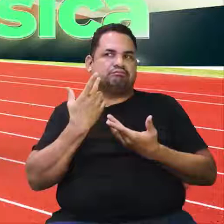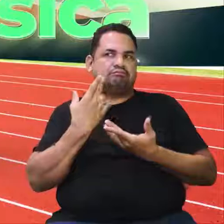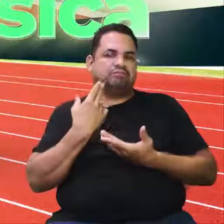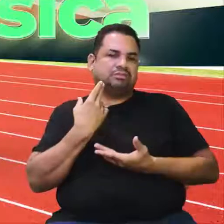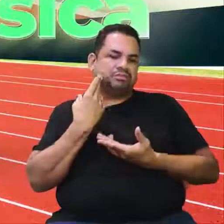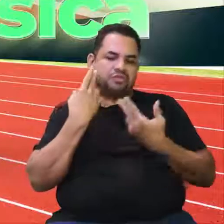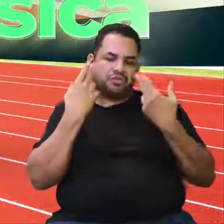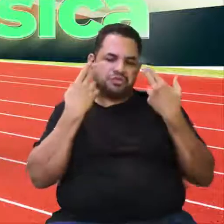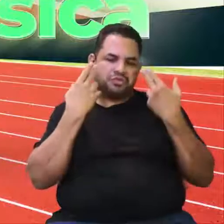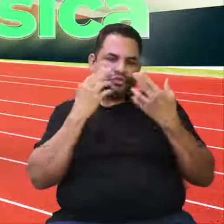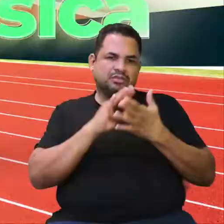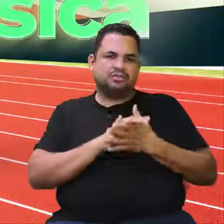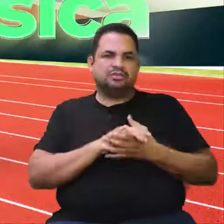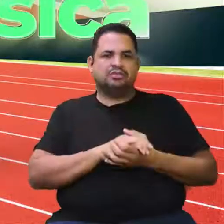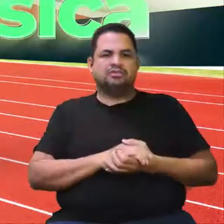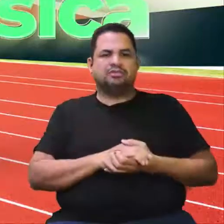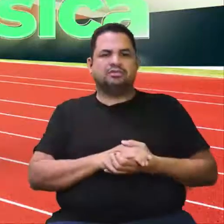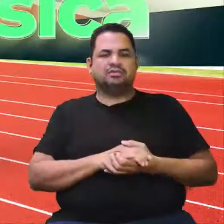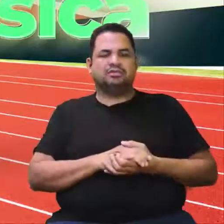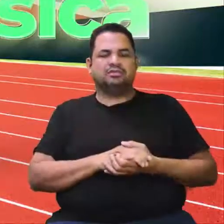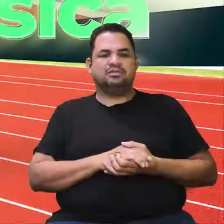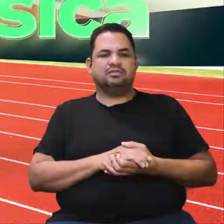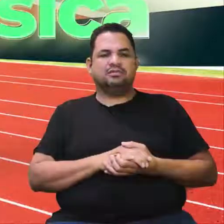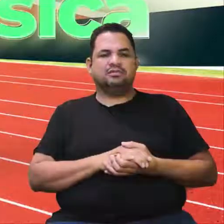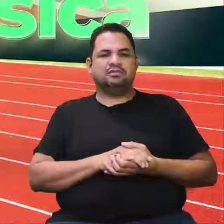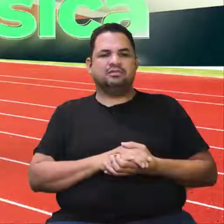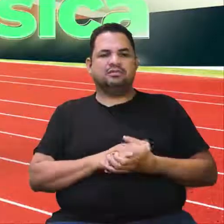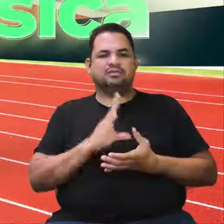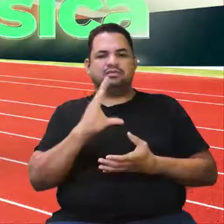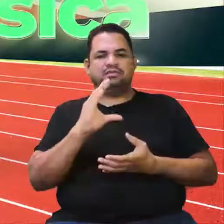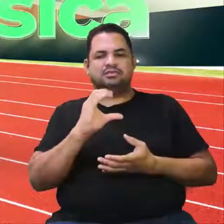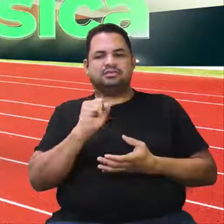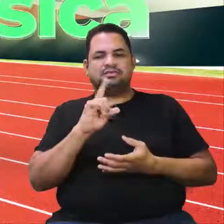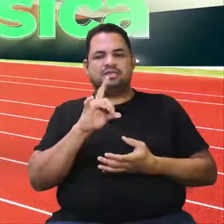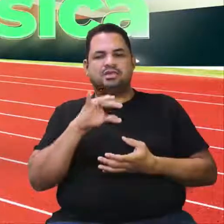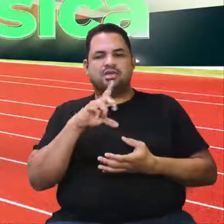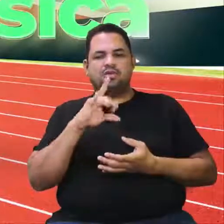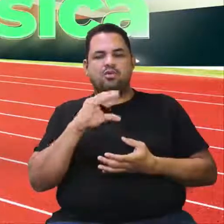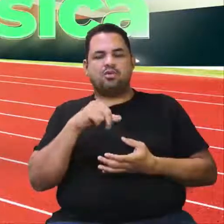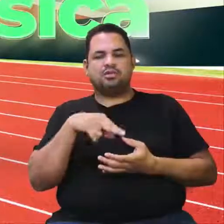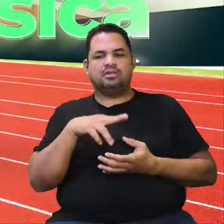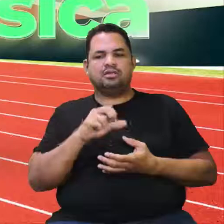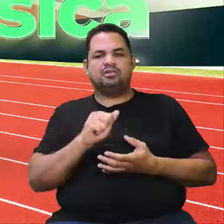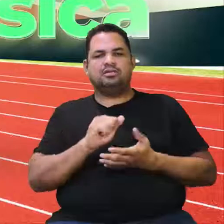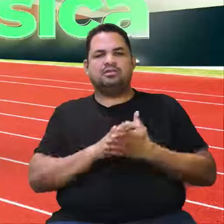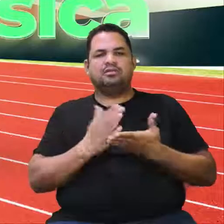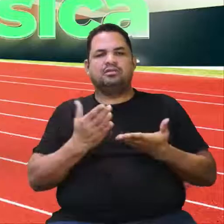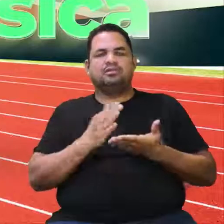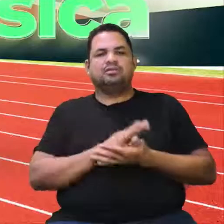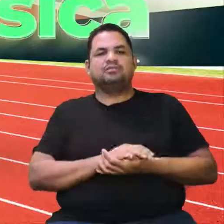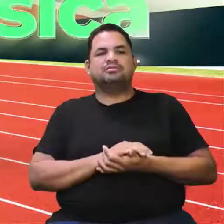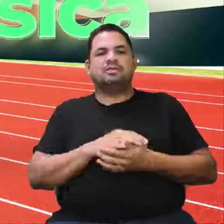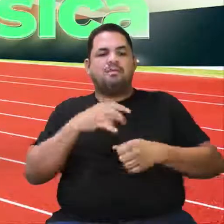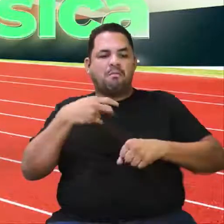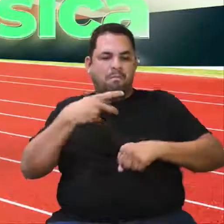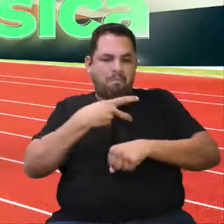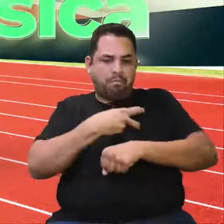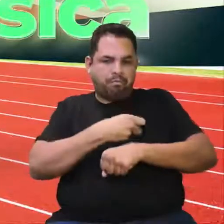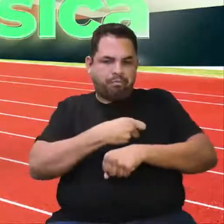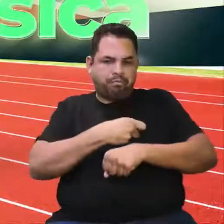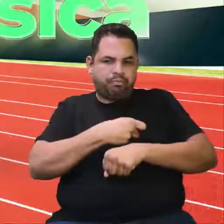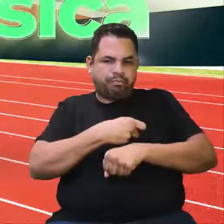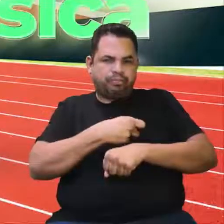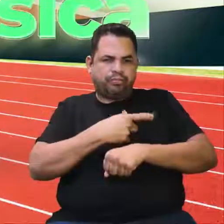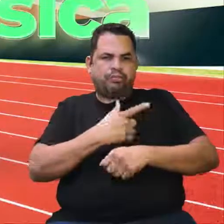como é que chama? Silicone? Silicone, por exemplo. nunca pensei. Eu gostaria que Deus tivesse